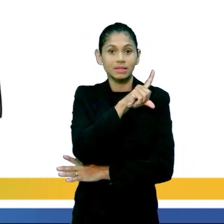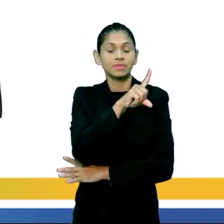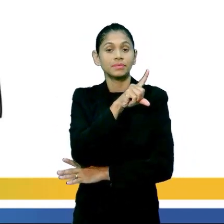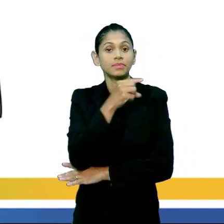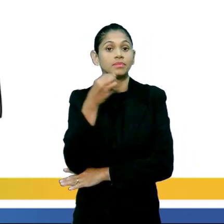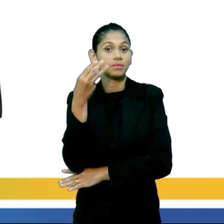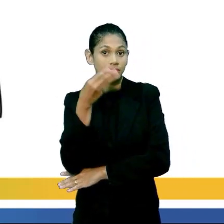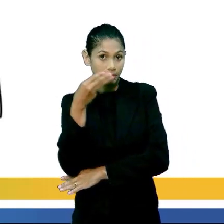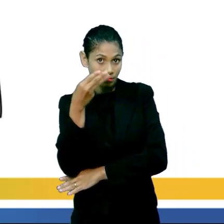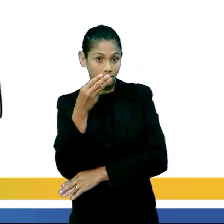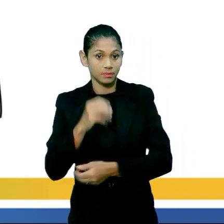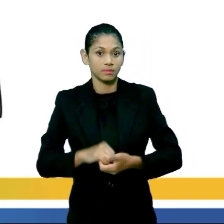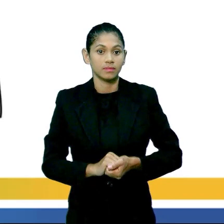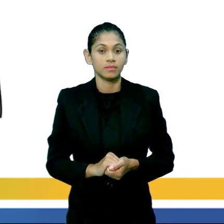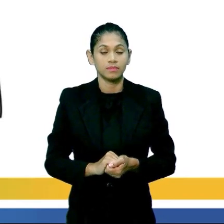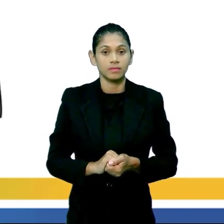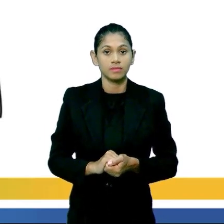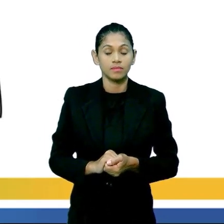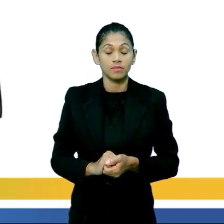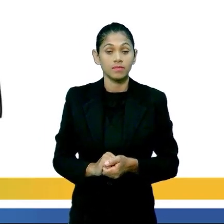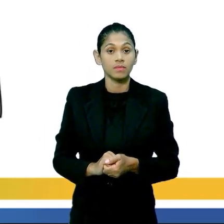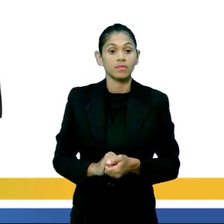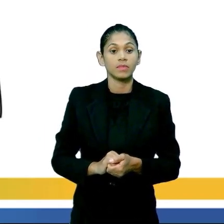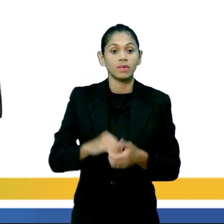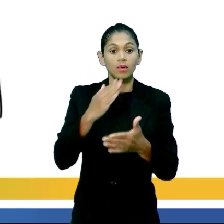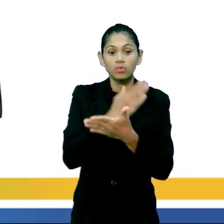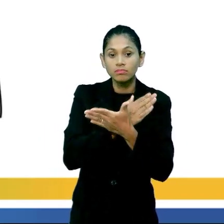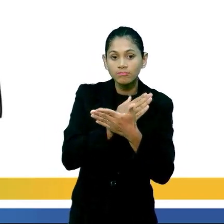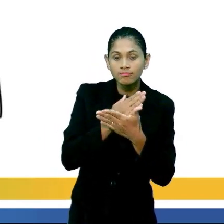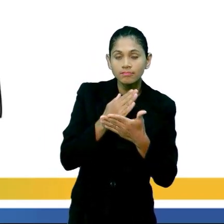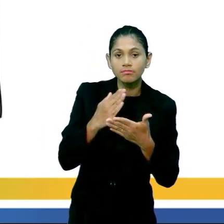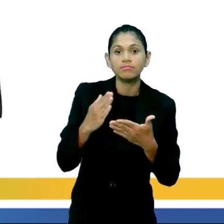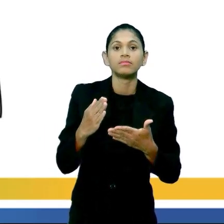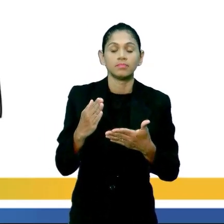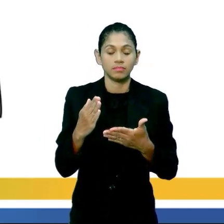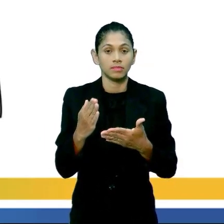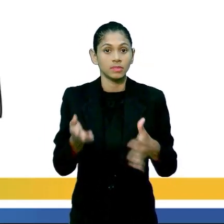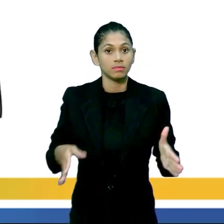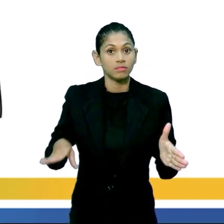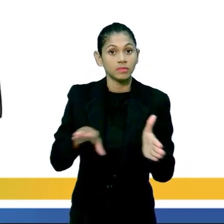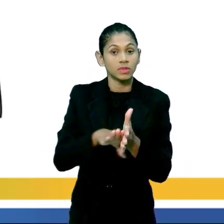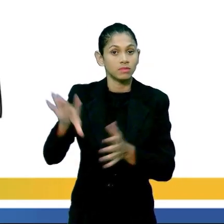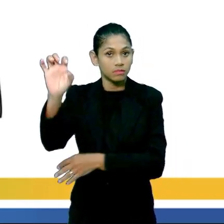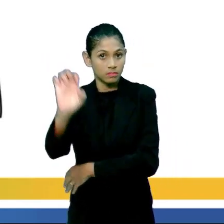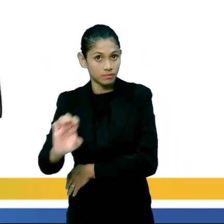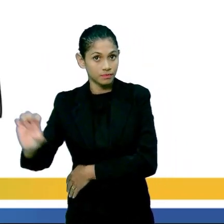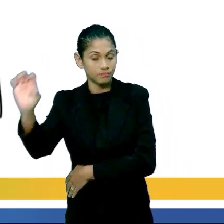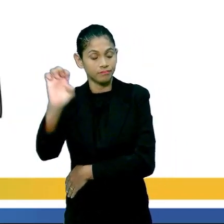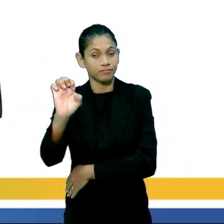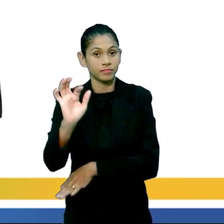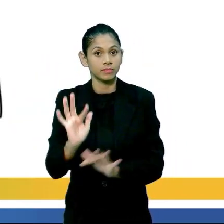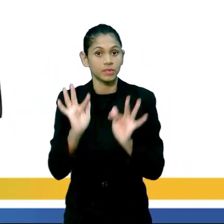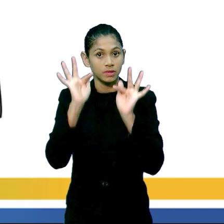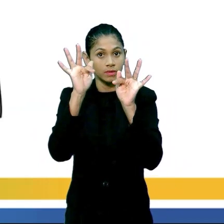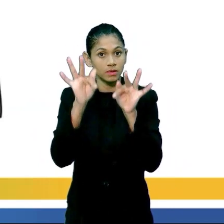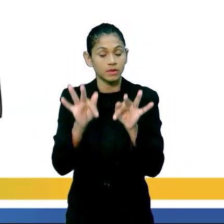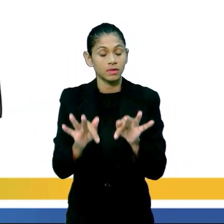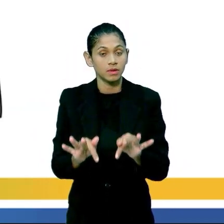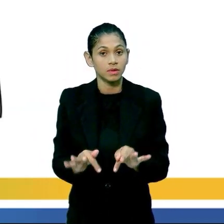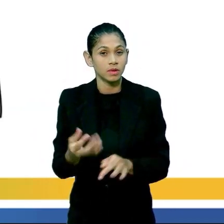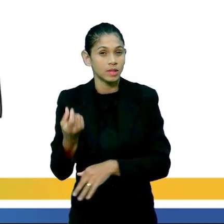né? Ele se inicia na chegada do europeu, no início, e termina, né, com o início do cultivo